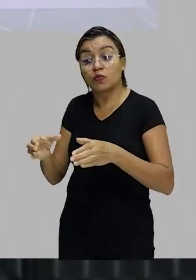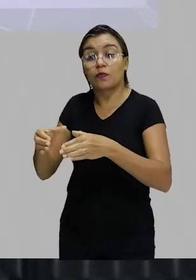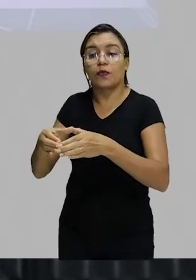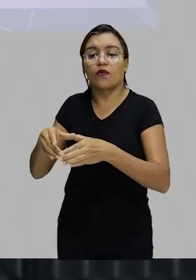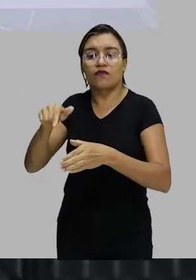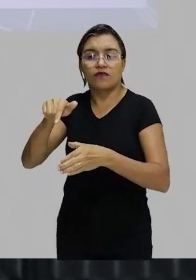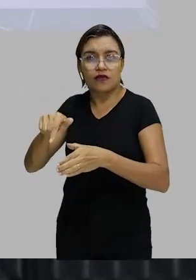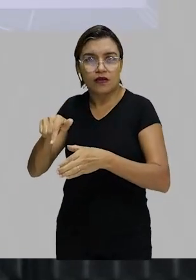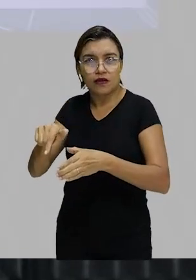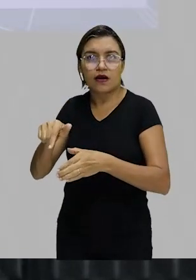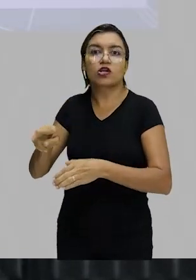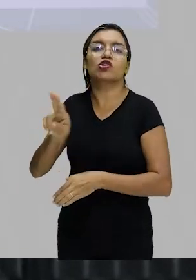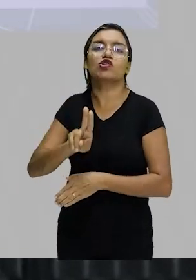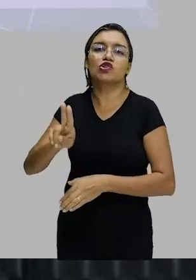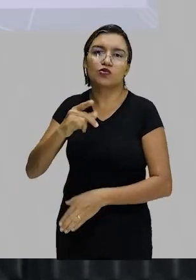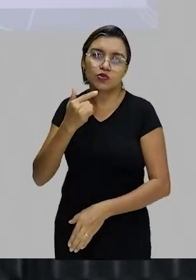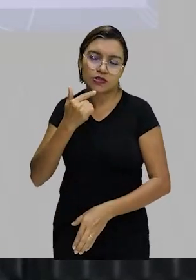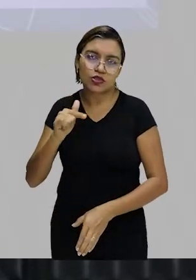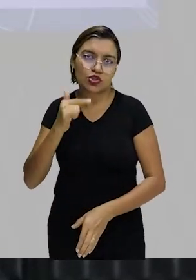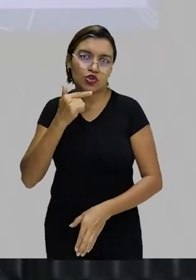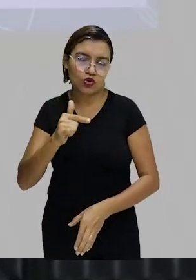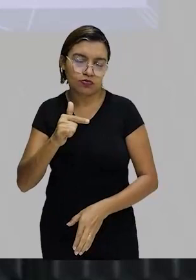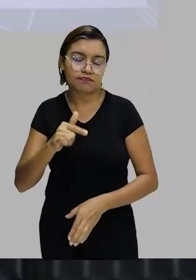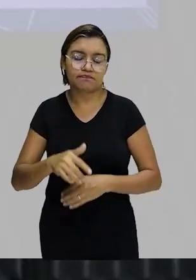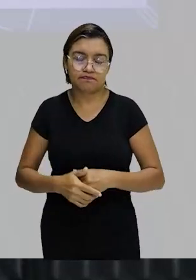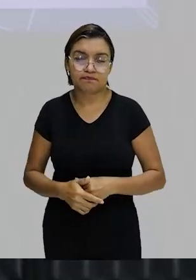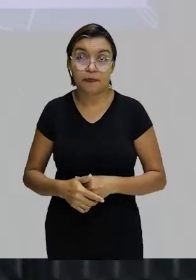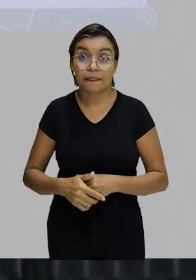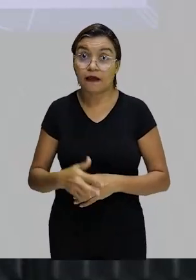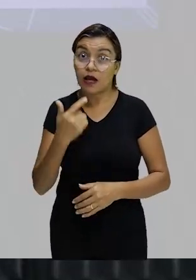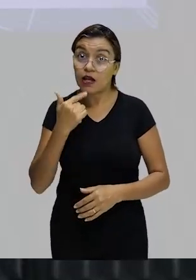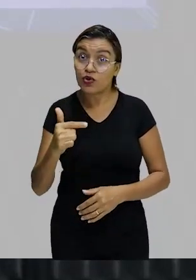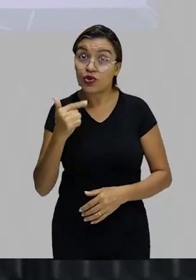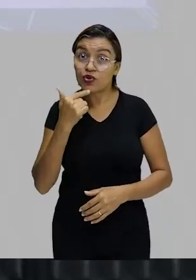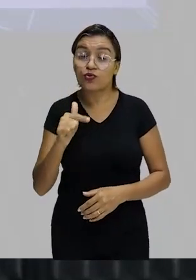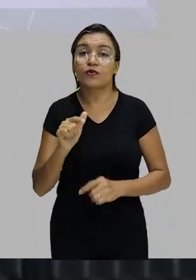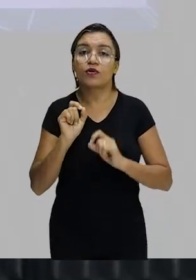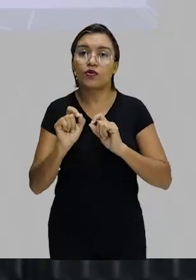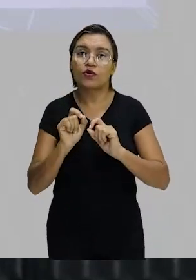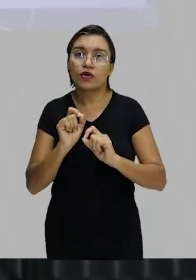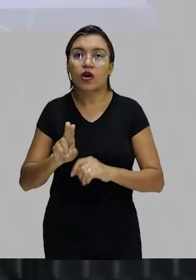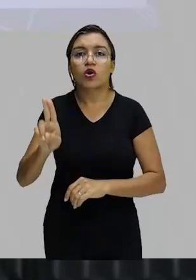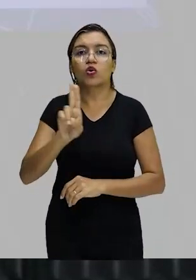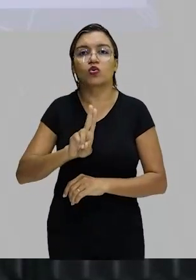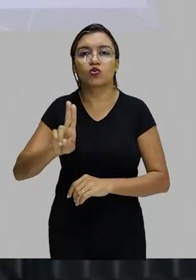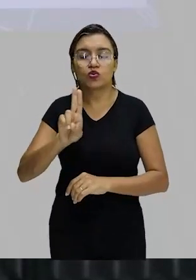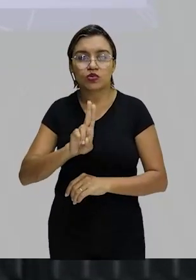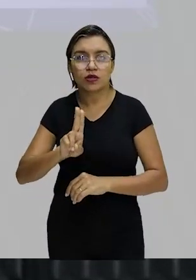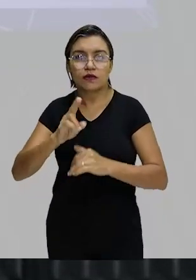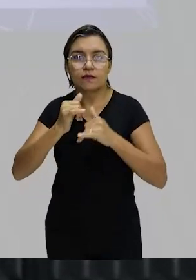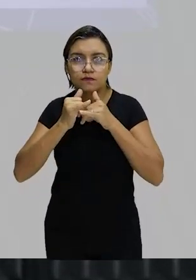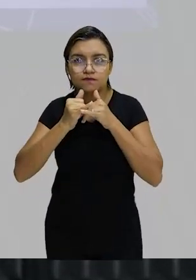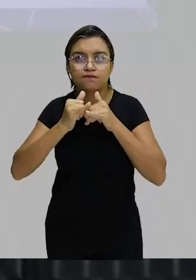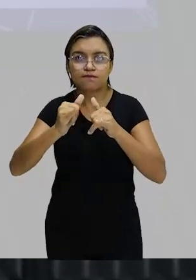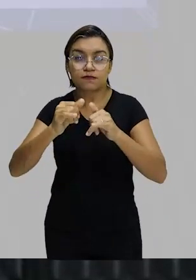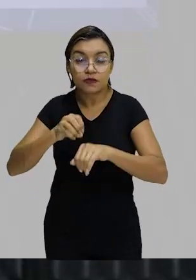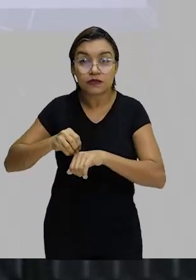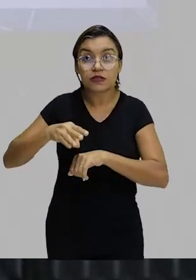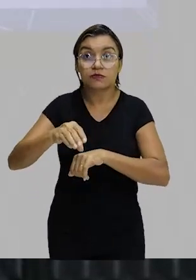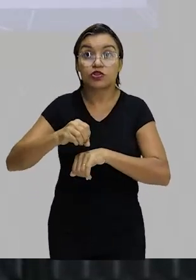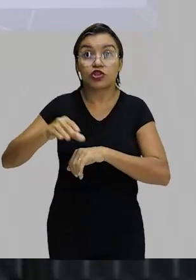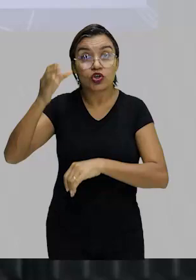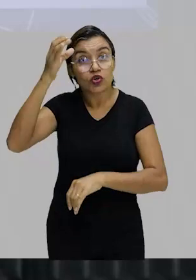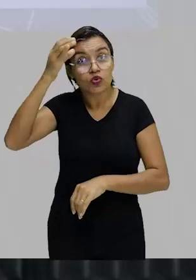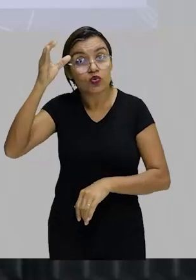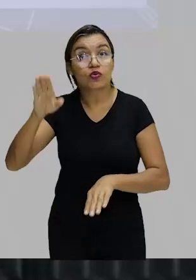nós trazemos também esses aspectos culturais. O idioma é usado para manter e para transmitir cultura